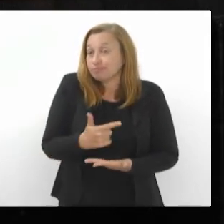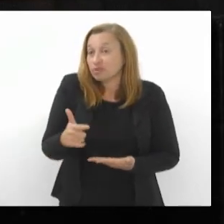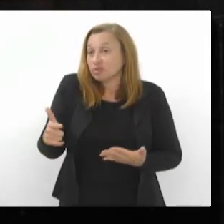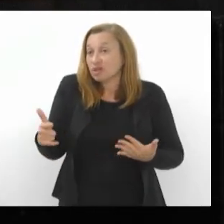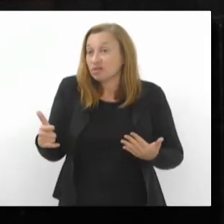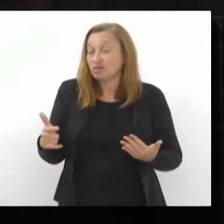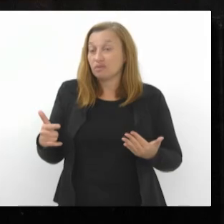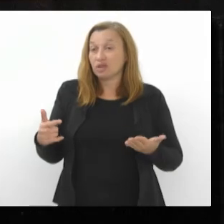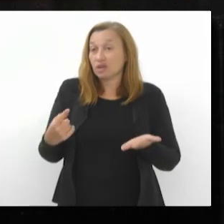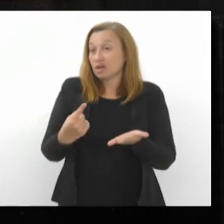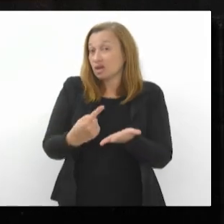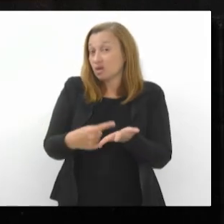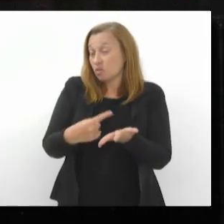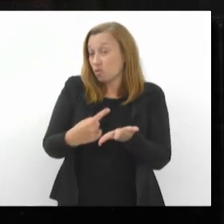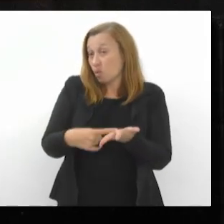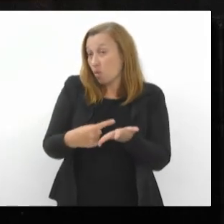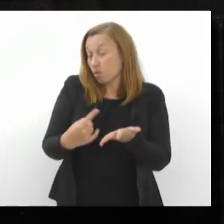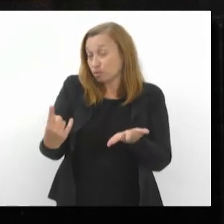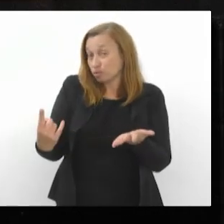acordo